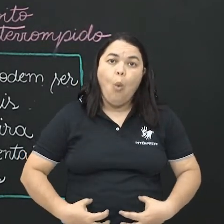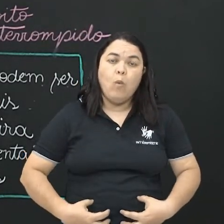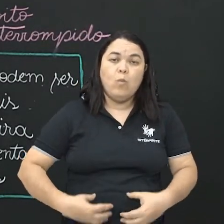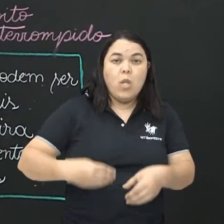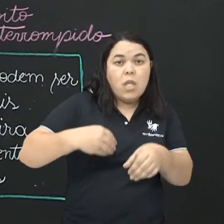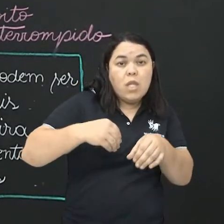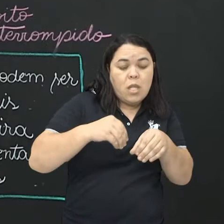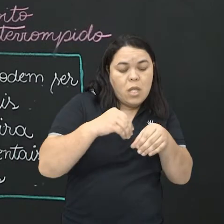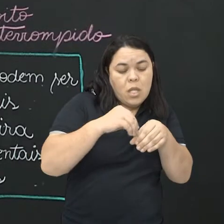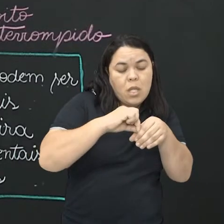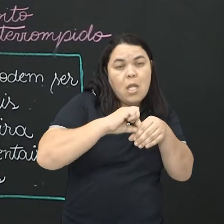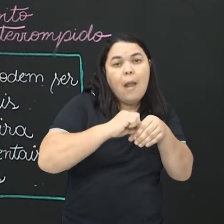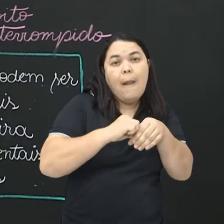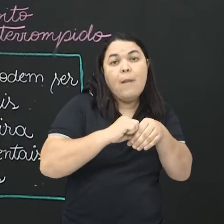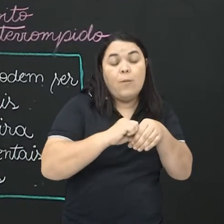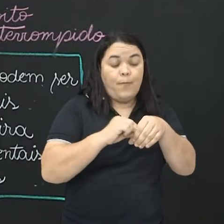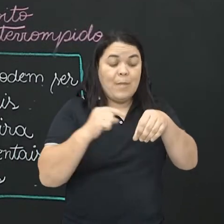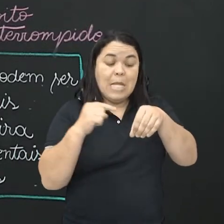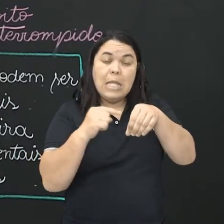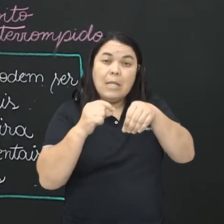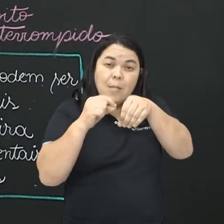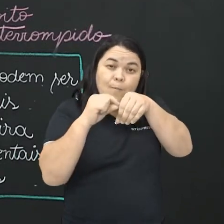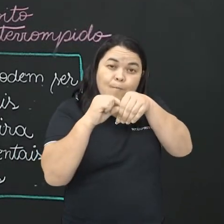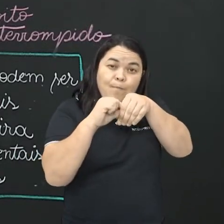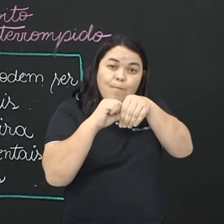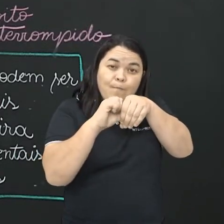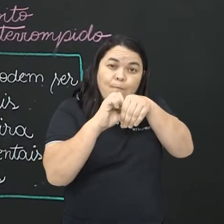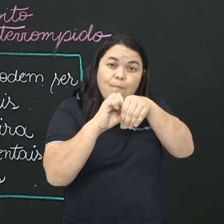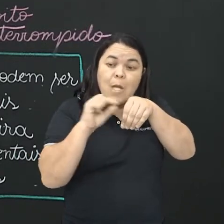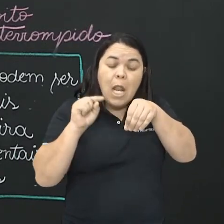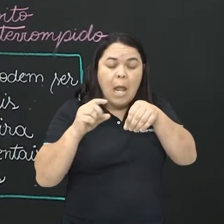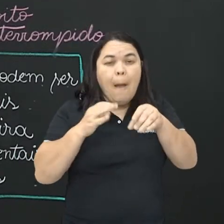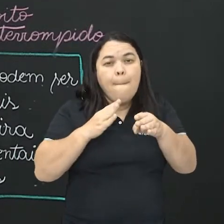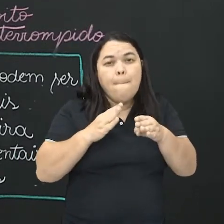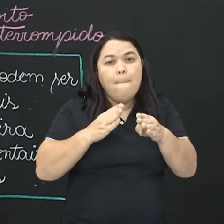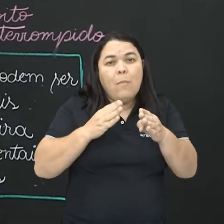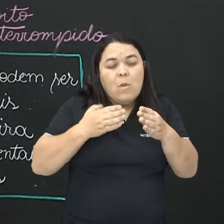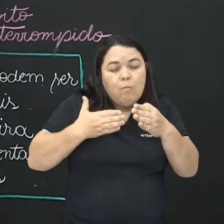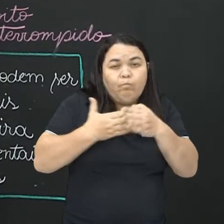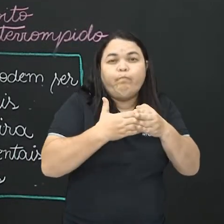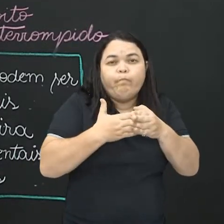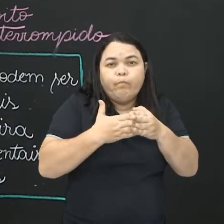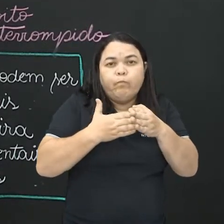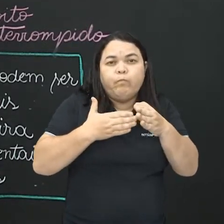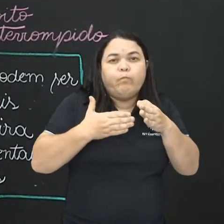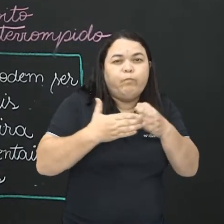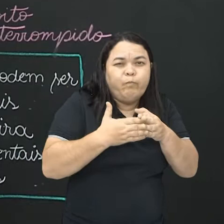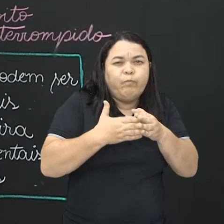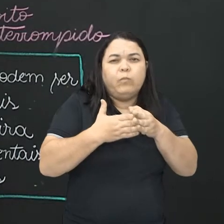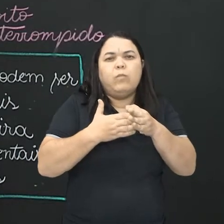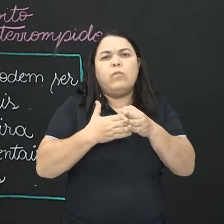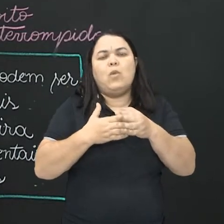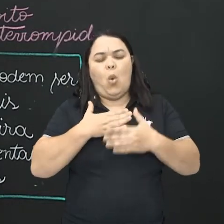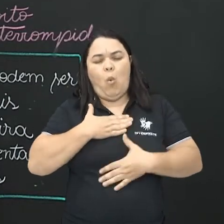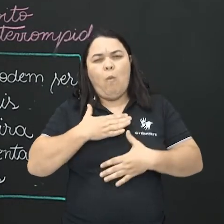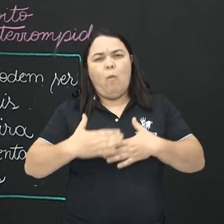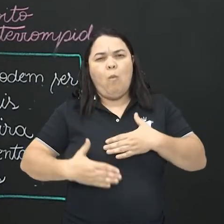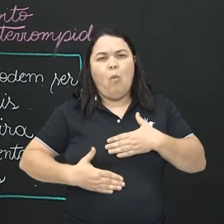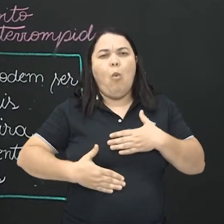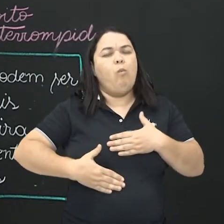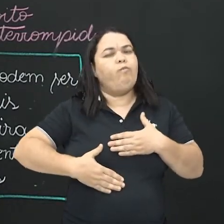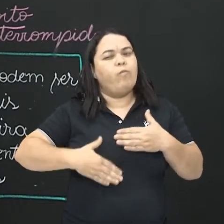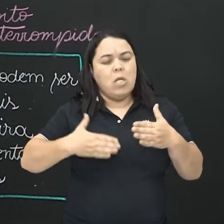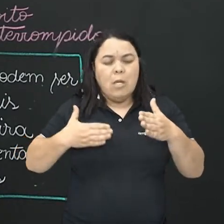caso do DIU de cobre, ele vai liberar um pouquinho desse cobre, causa uma reação um pouquinho inflamatória no corpo, mas vai impedir